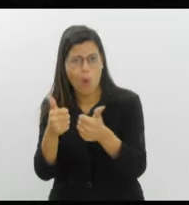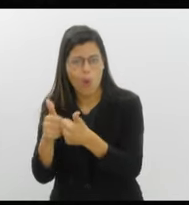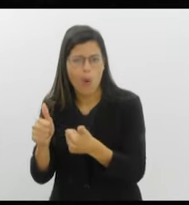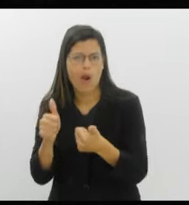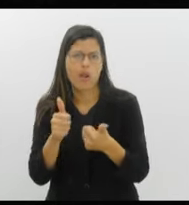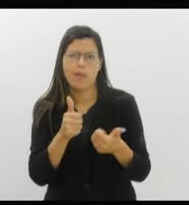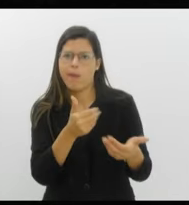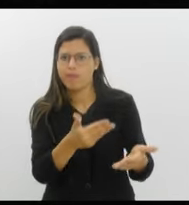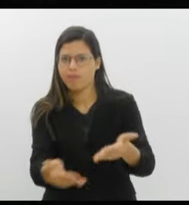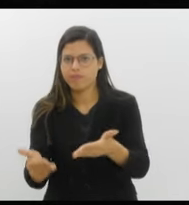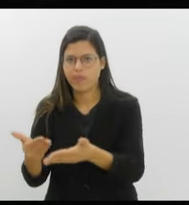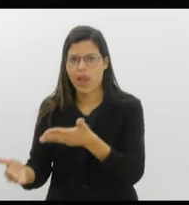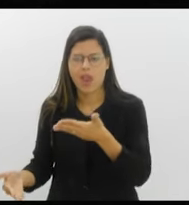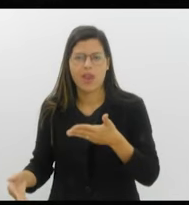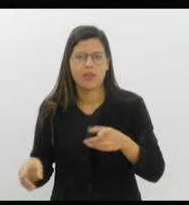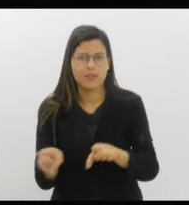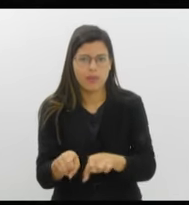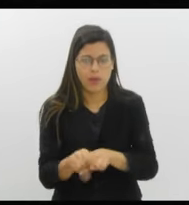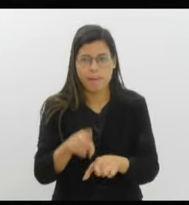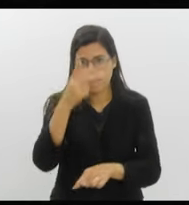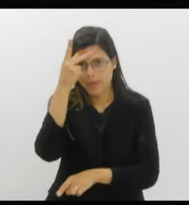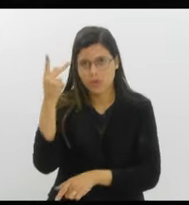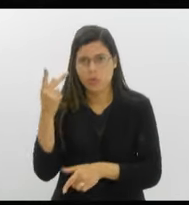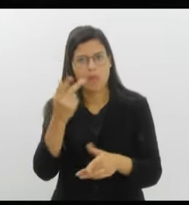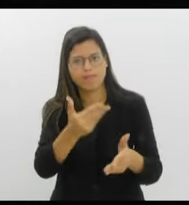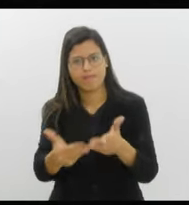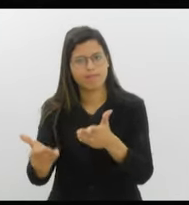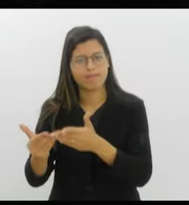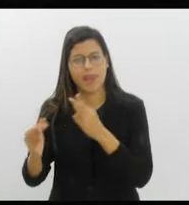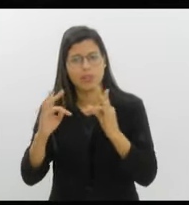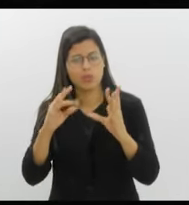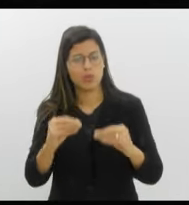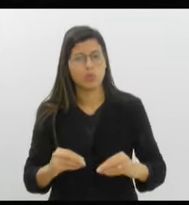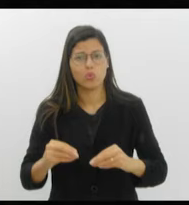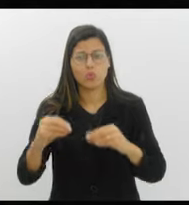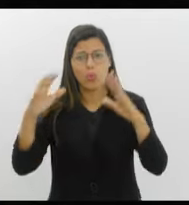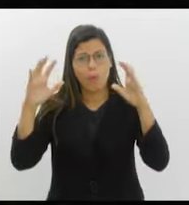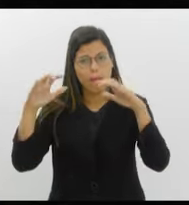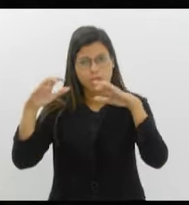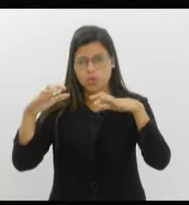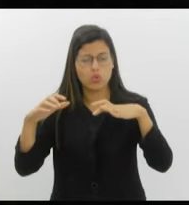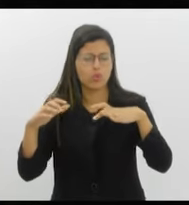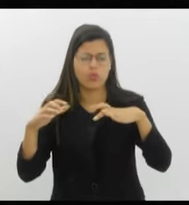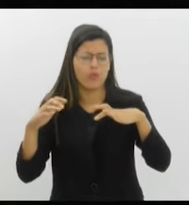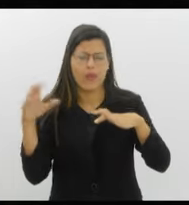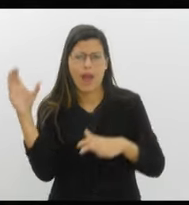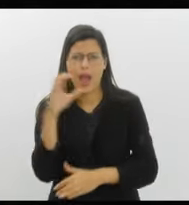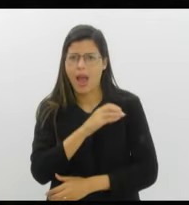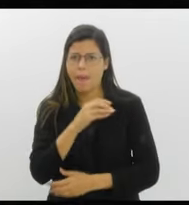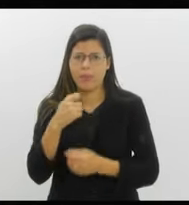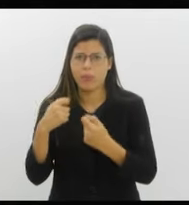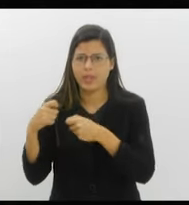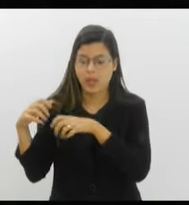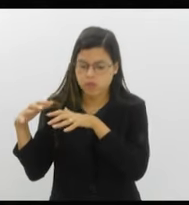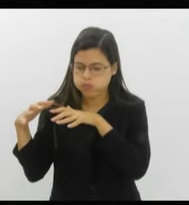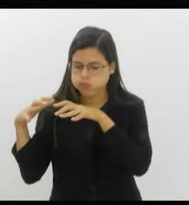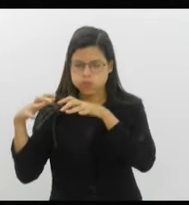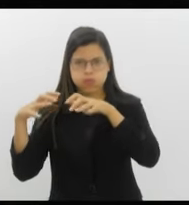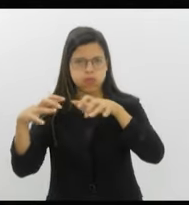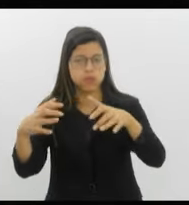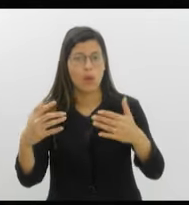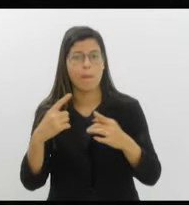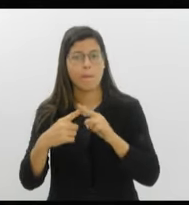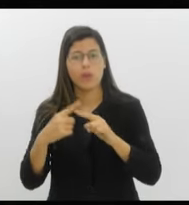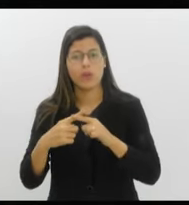levadas, comerciantes perdem tudo numa chuva pequena, não precisa ser uma grande chuva, porque a cidade não foi pensada, não foi planejada